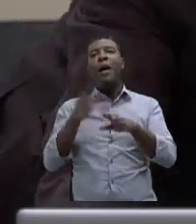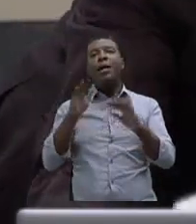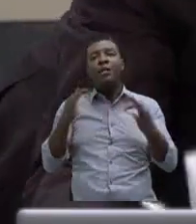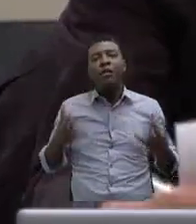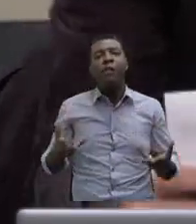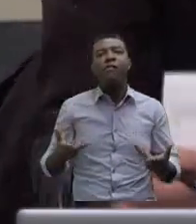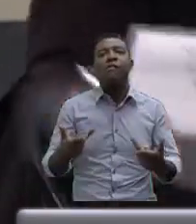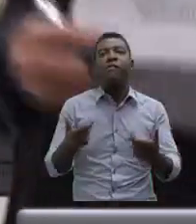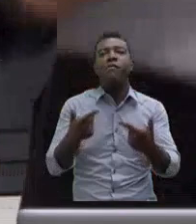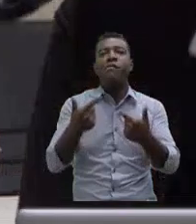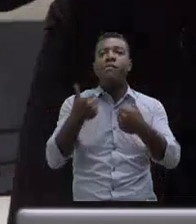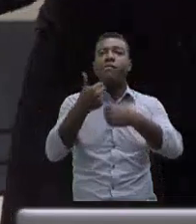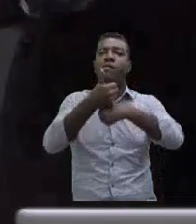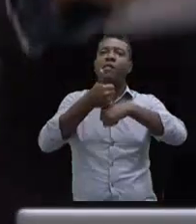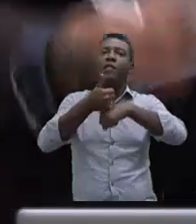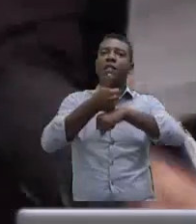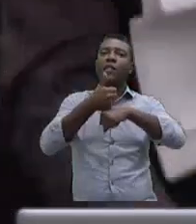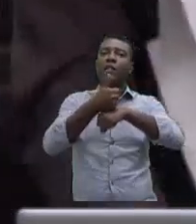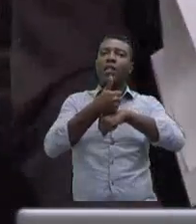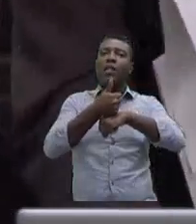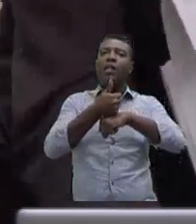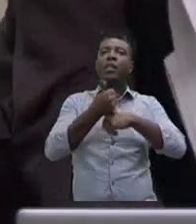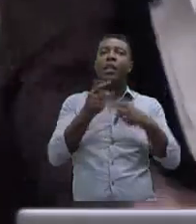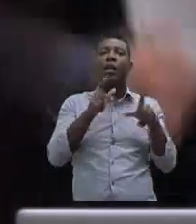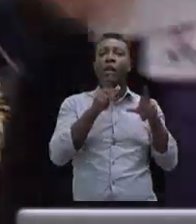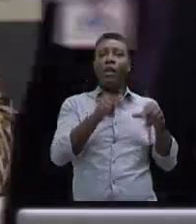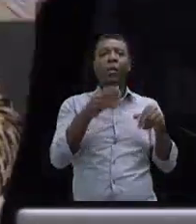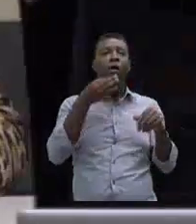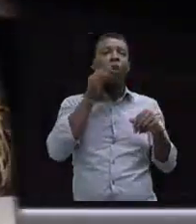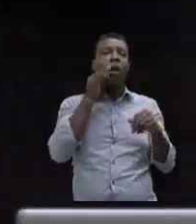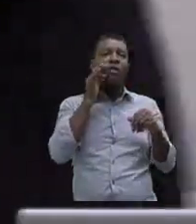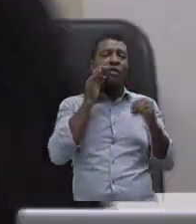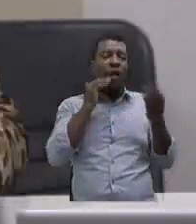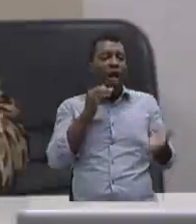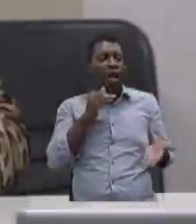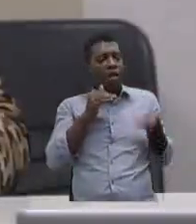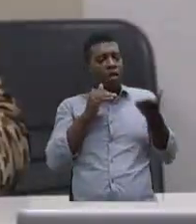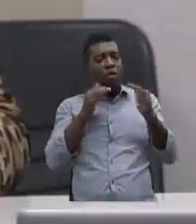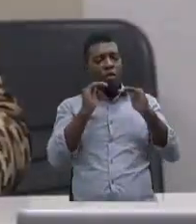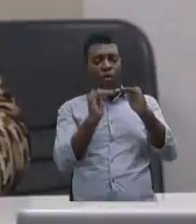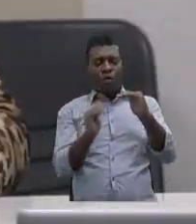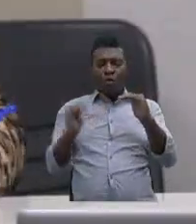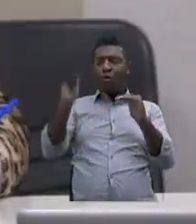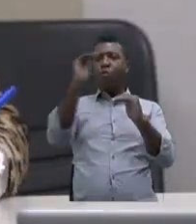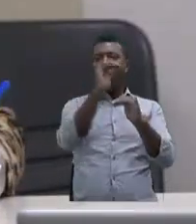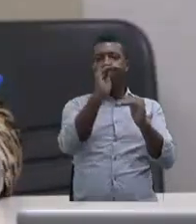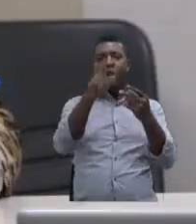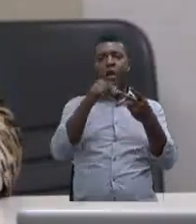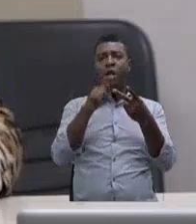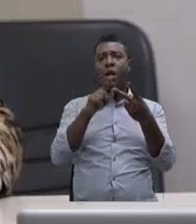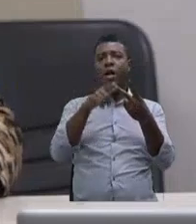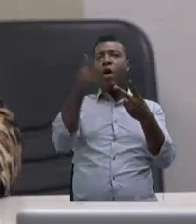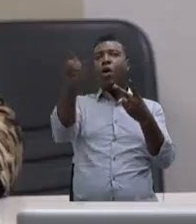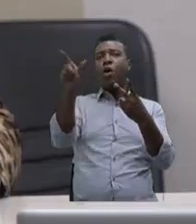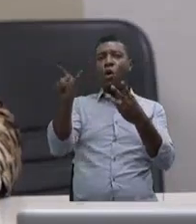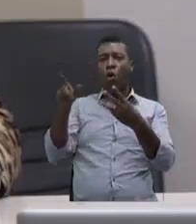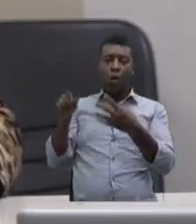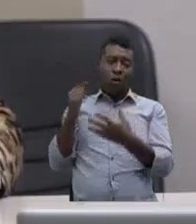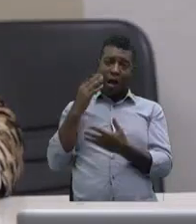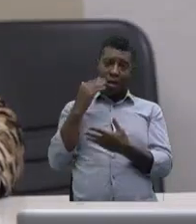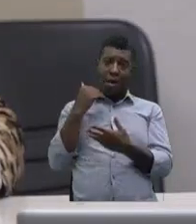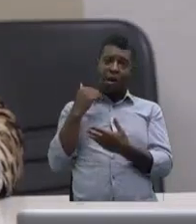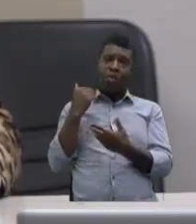de ganhar, assim como o café se elevou para um patamar, assim como outros alimentos, ela precisa